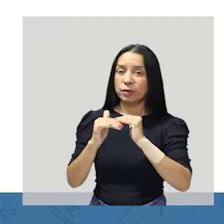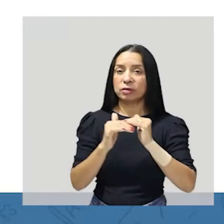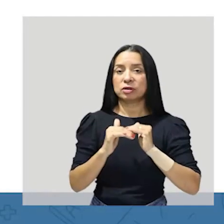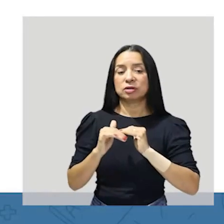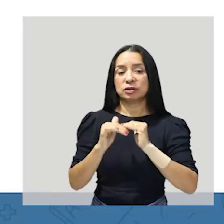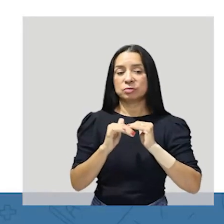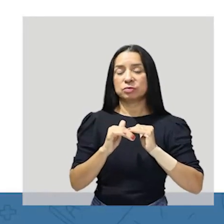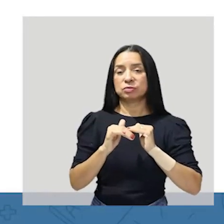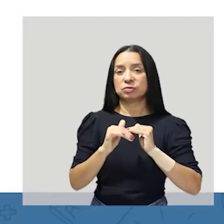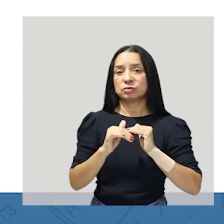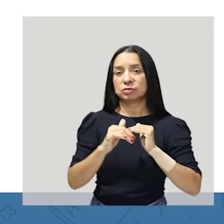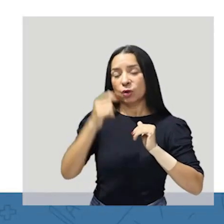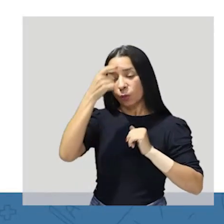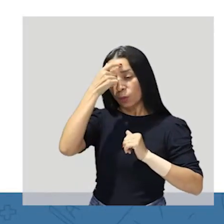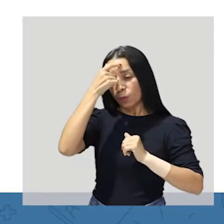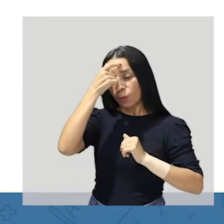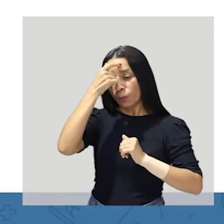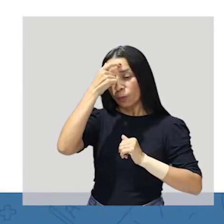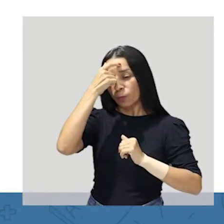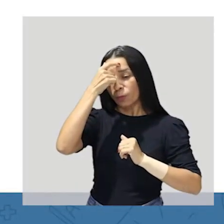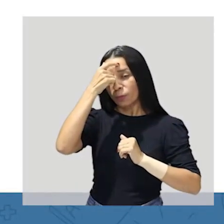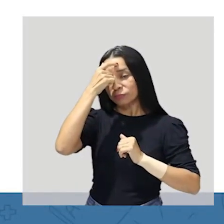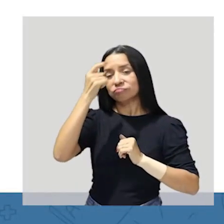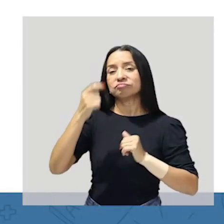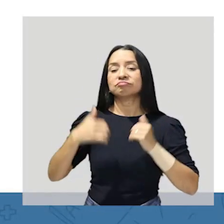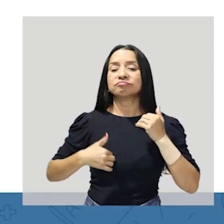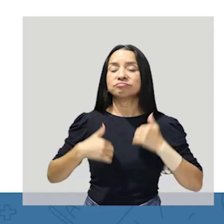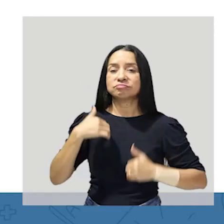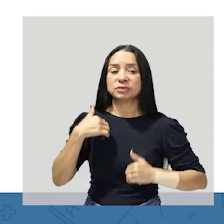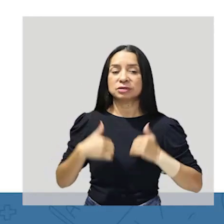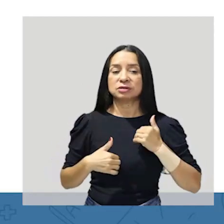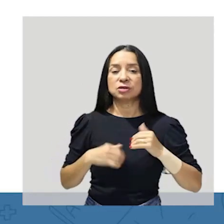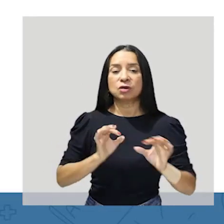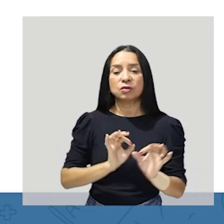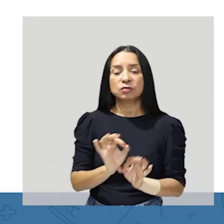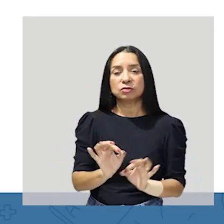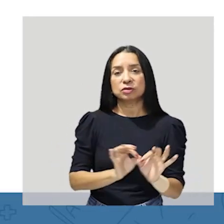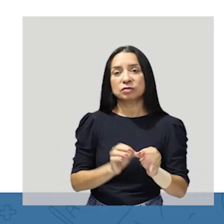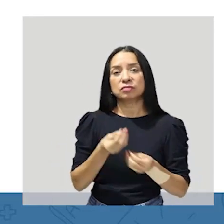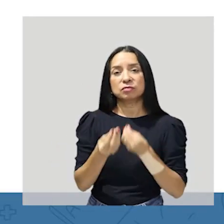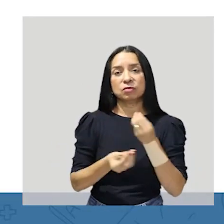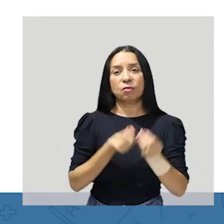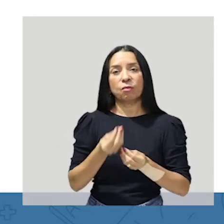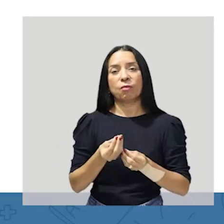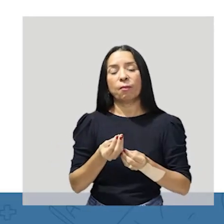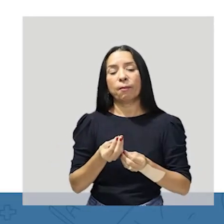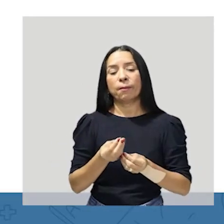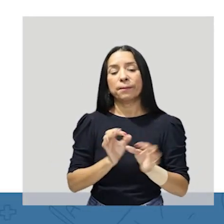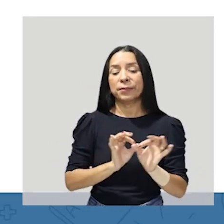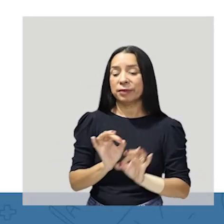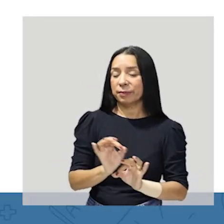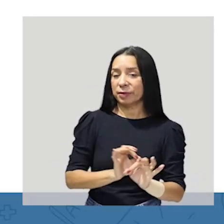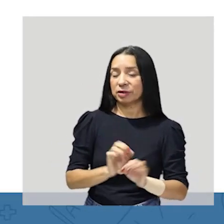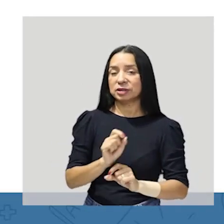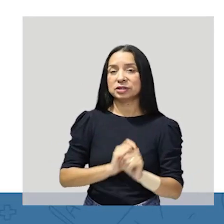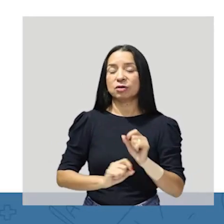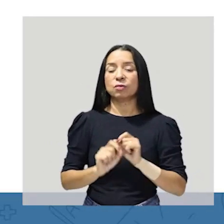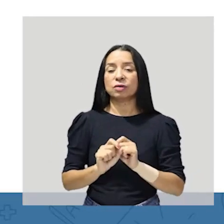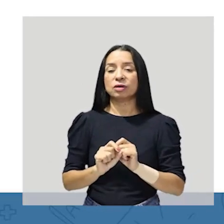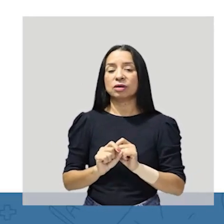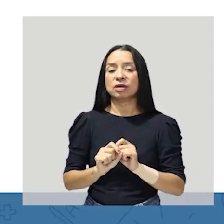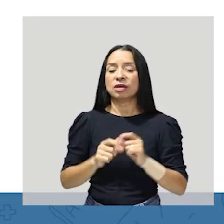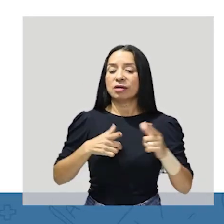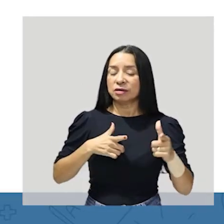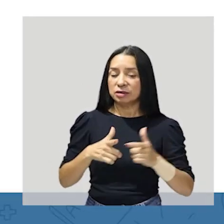gregos tiveram essa ideia. Funcionava como o quê? Preparação guerreira, preocupação com a